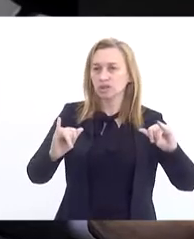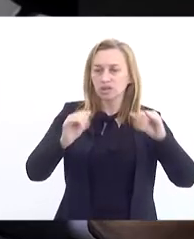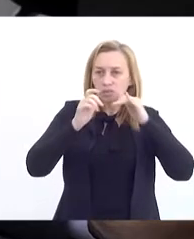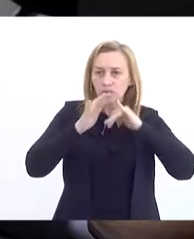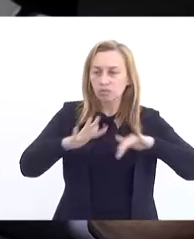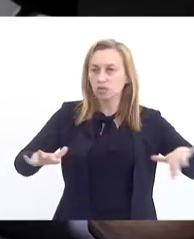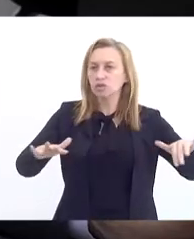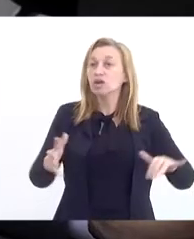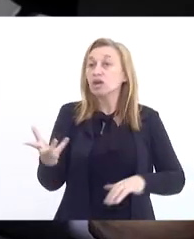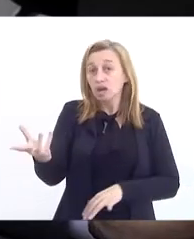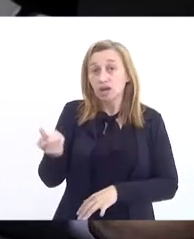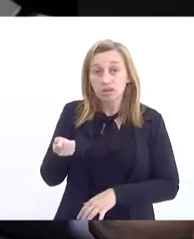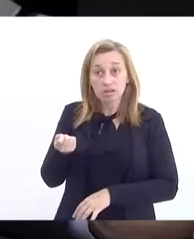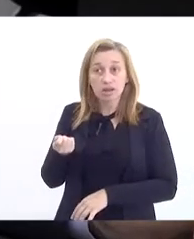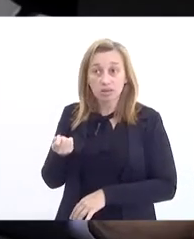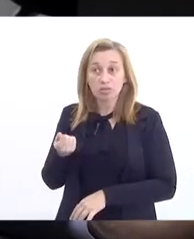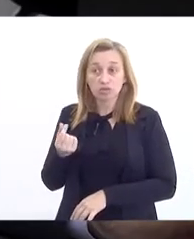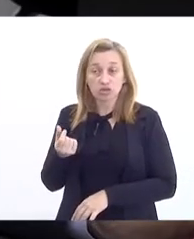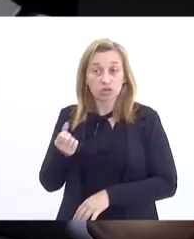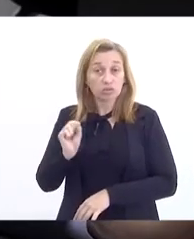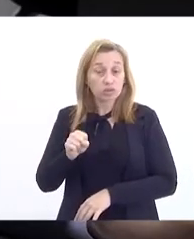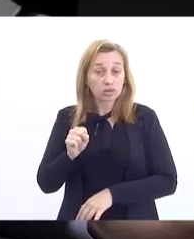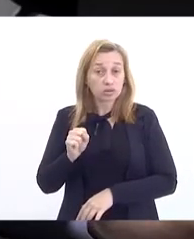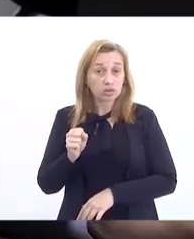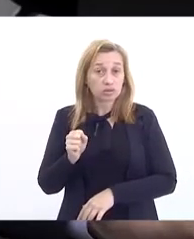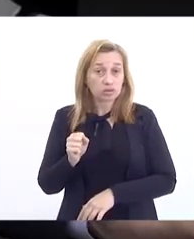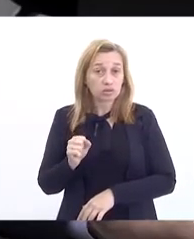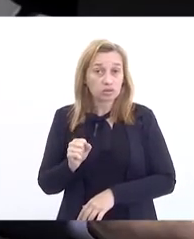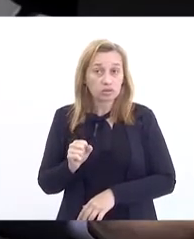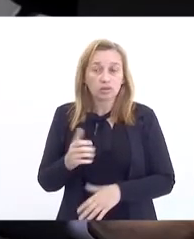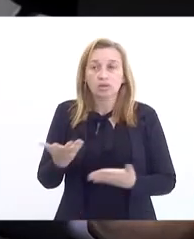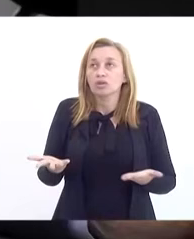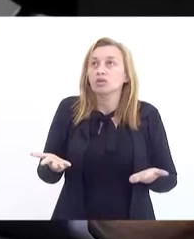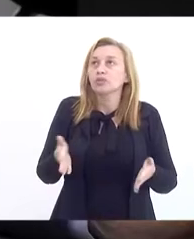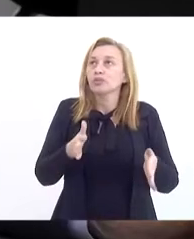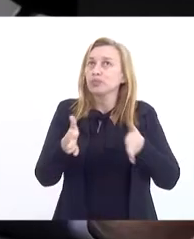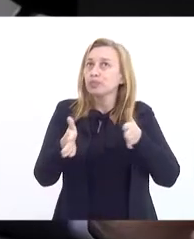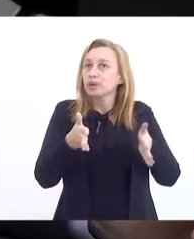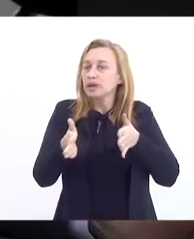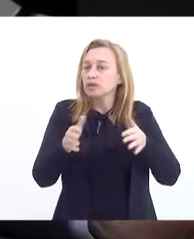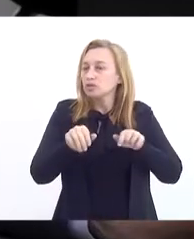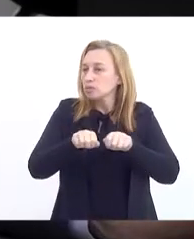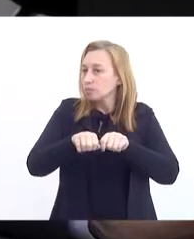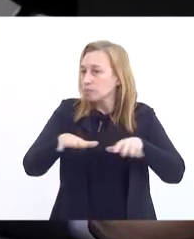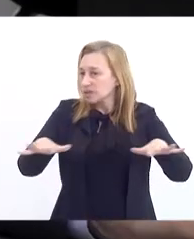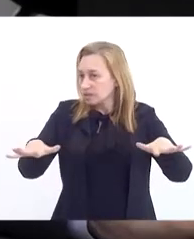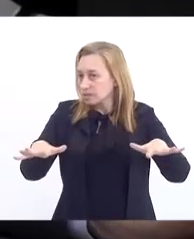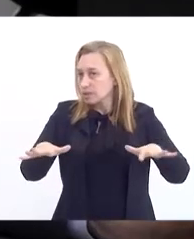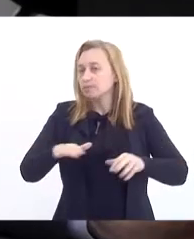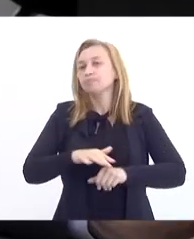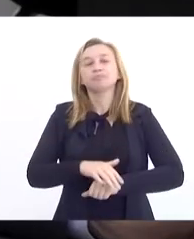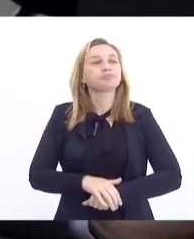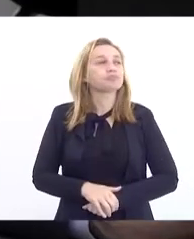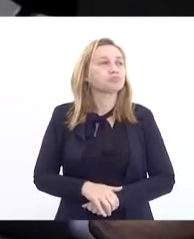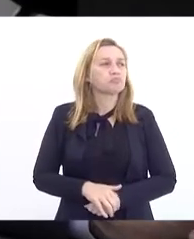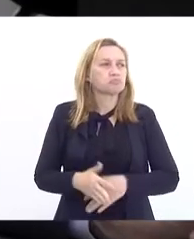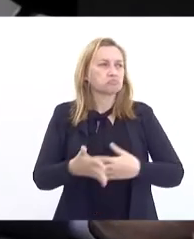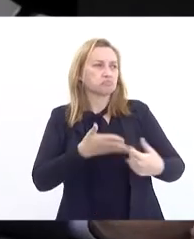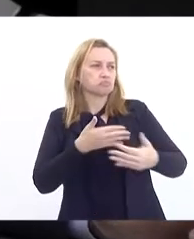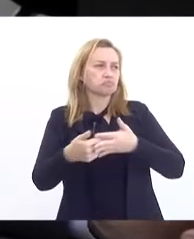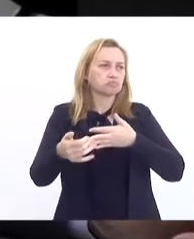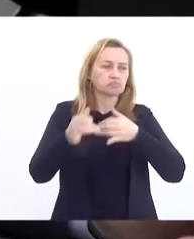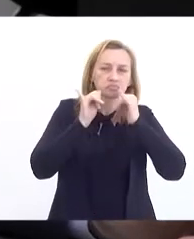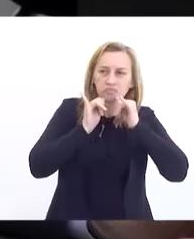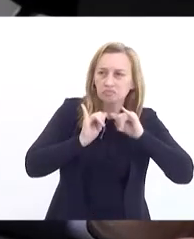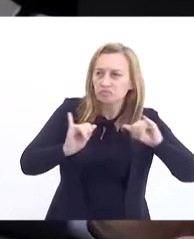e recebem por essa publicidade. Num período pandêmico, qualquer